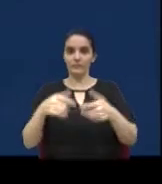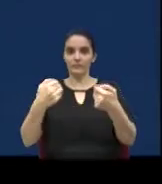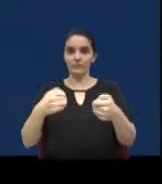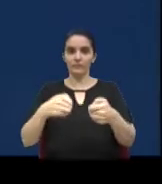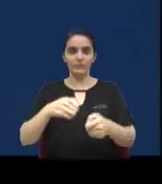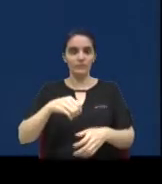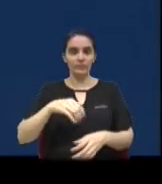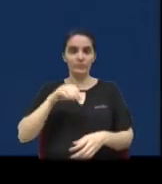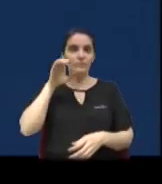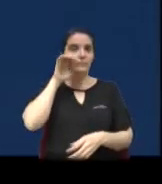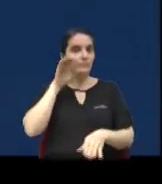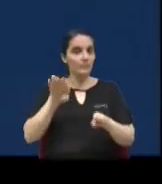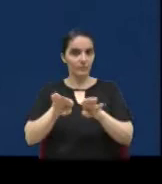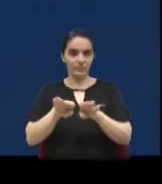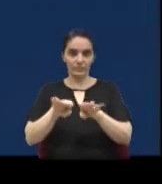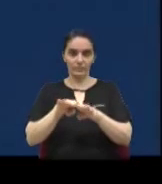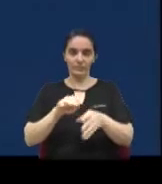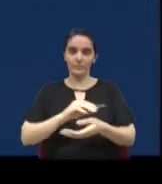Constância Félix.